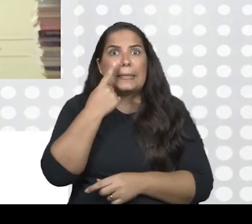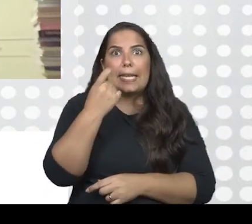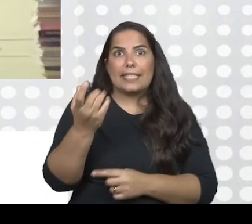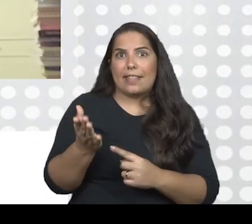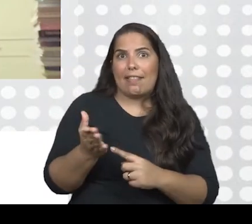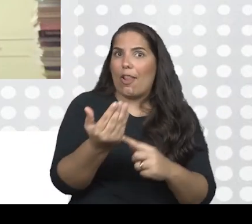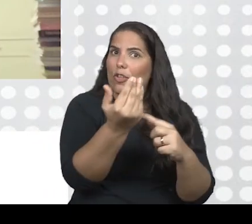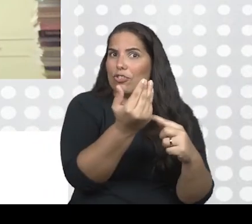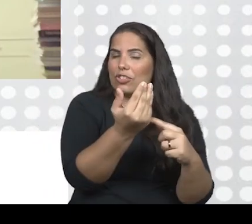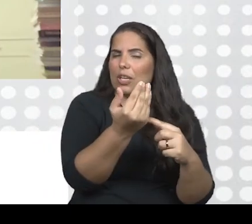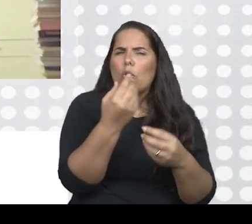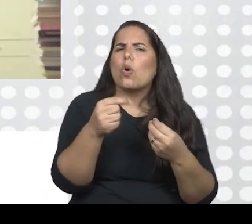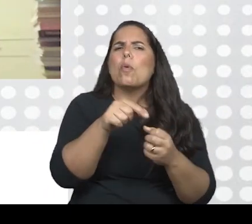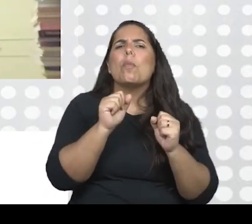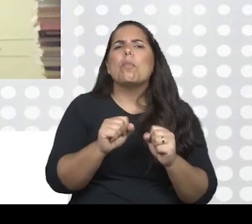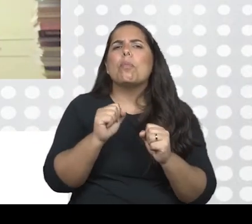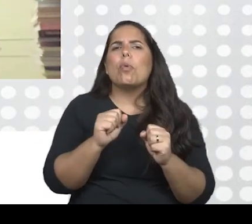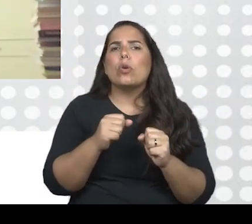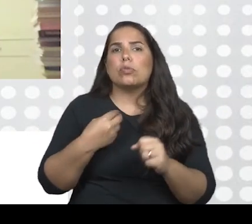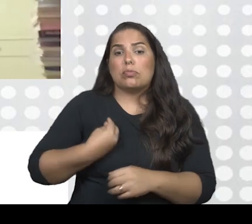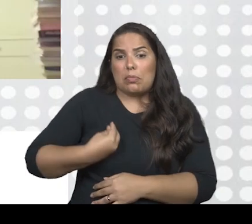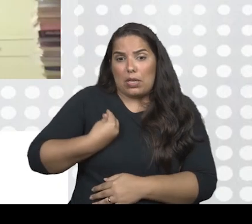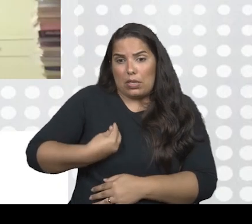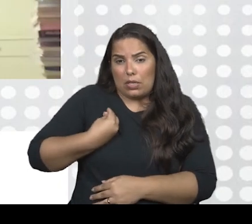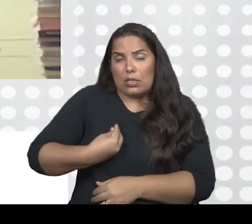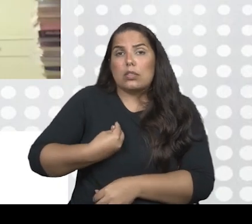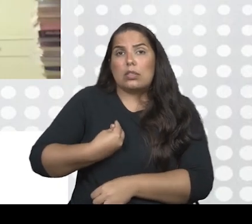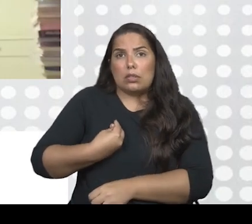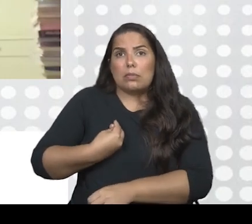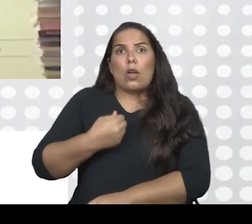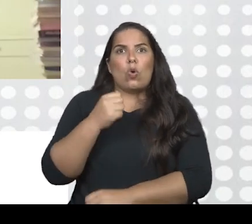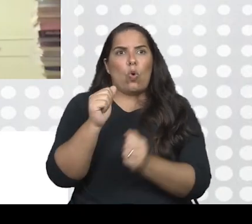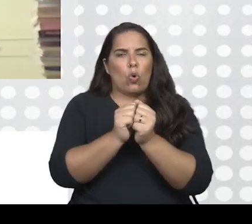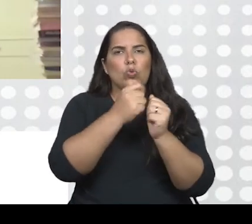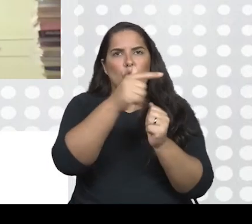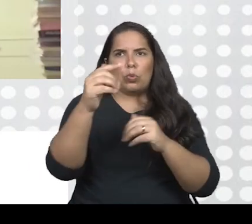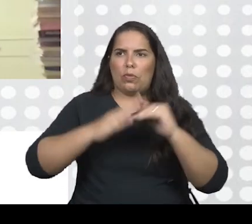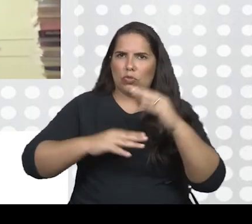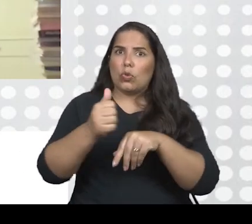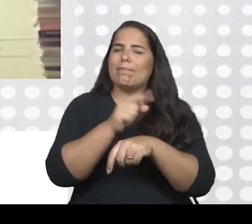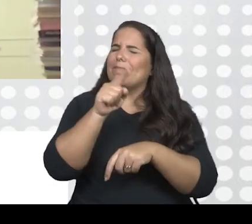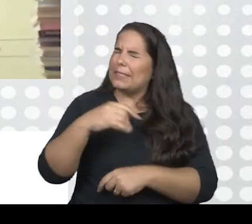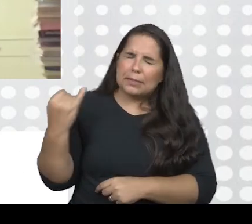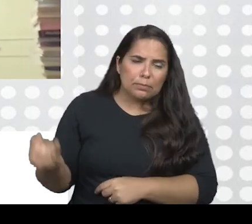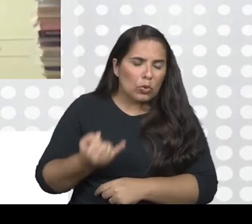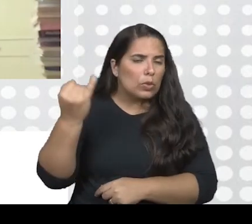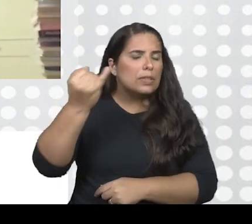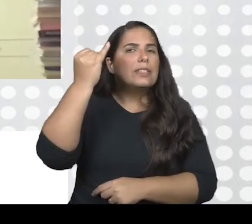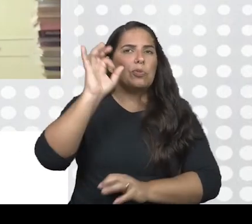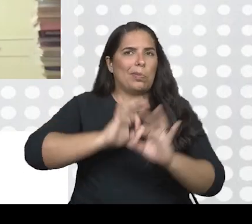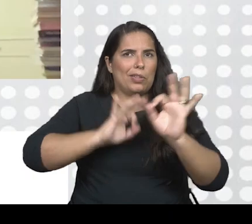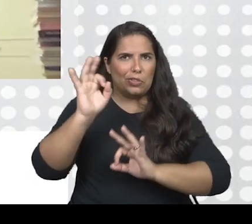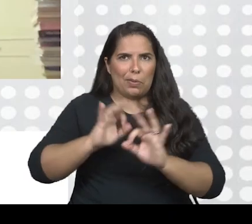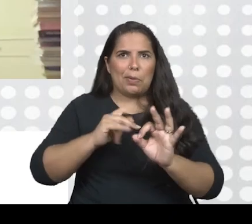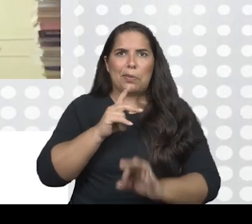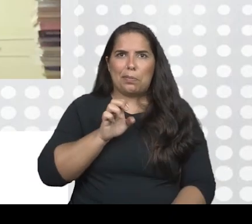por tecnologia, como é que eu posso colaborativamente com os outros profissionais? Eu acho que isso é fundamental no